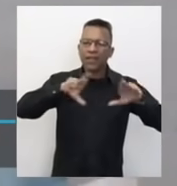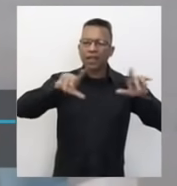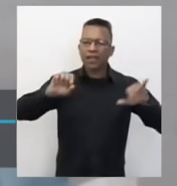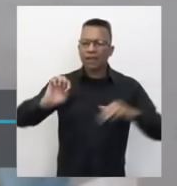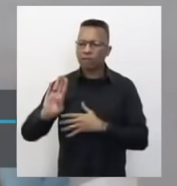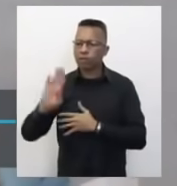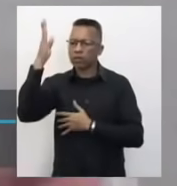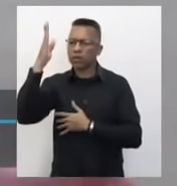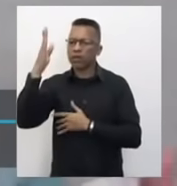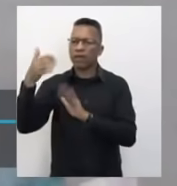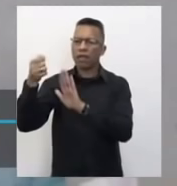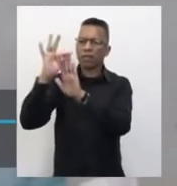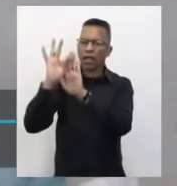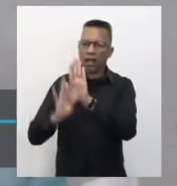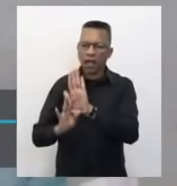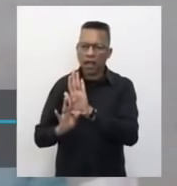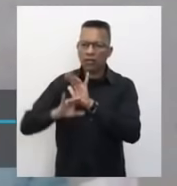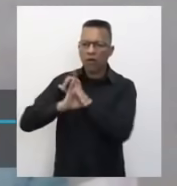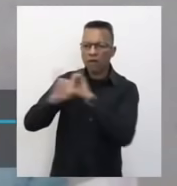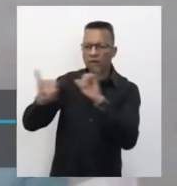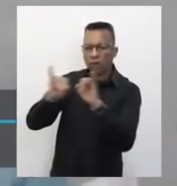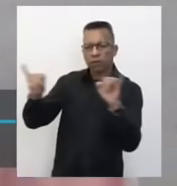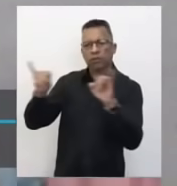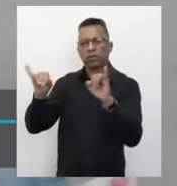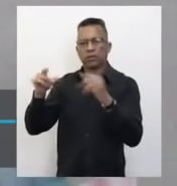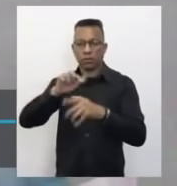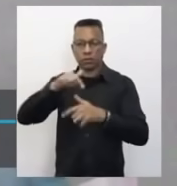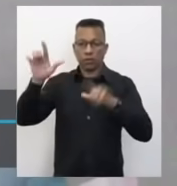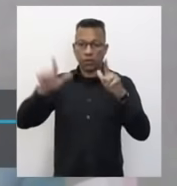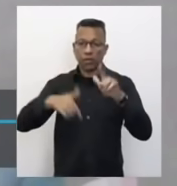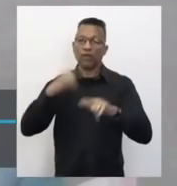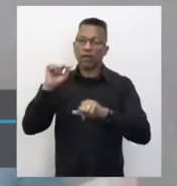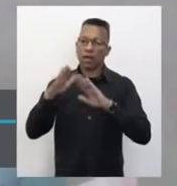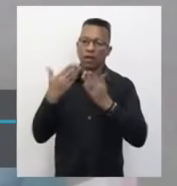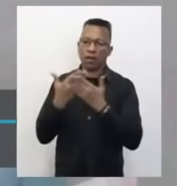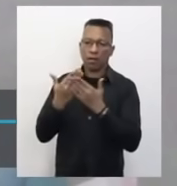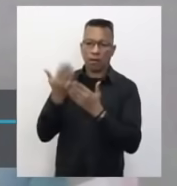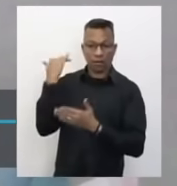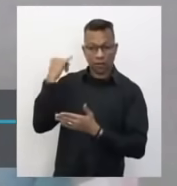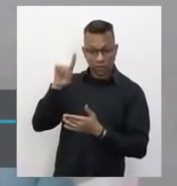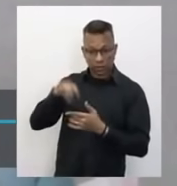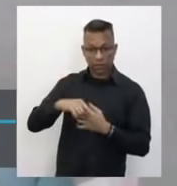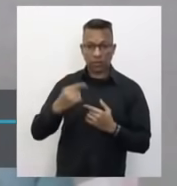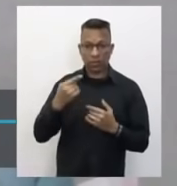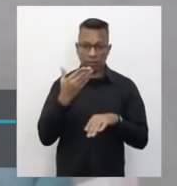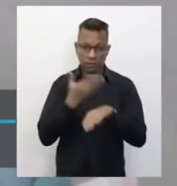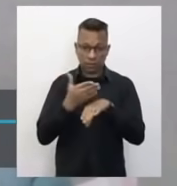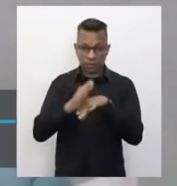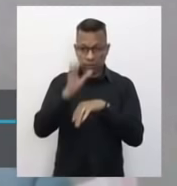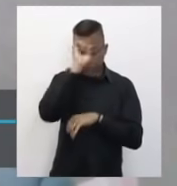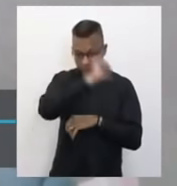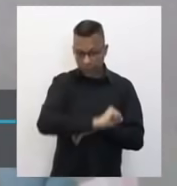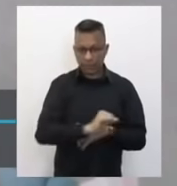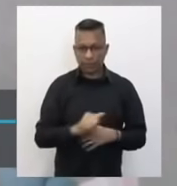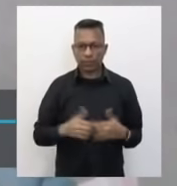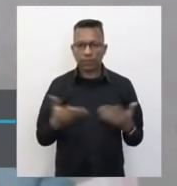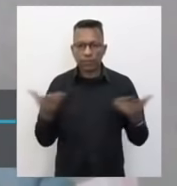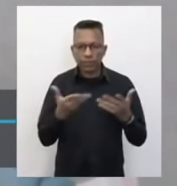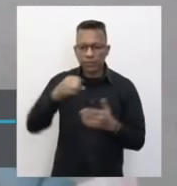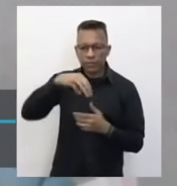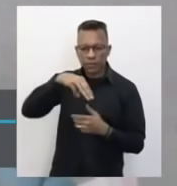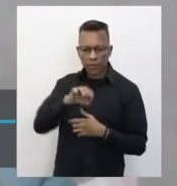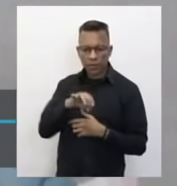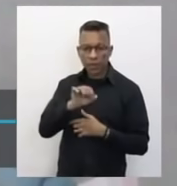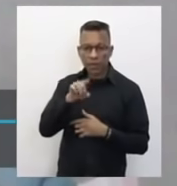texto, notícias e tudo mais, que foi o que nós trabalhamos na aula passada. E aí, gente, quando a gente fala que o meme ele pode